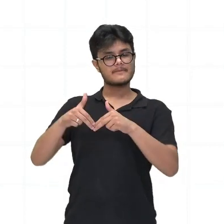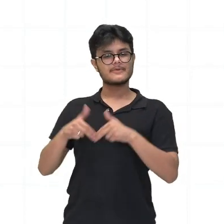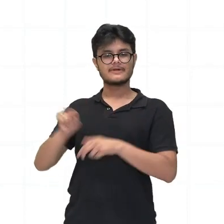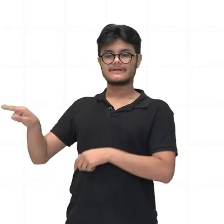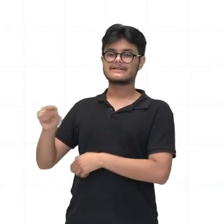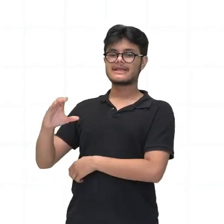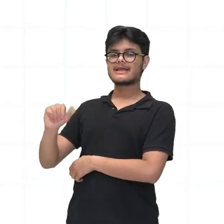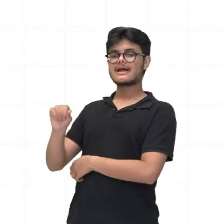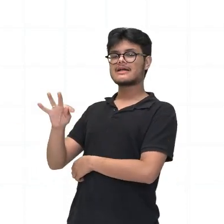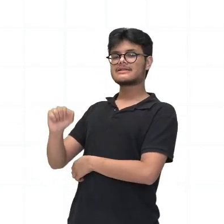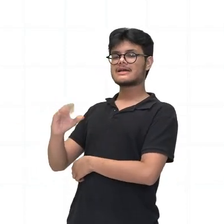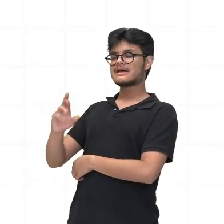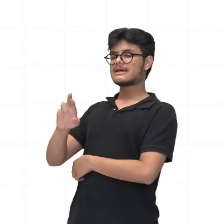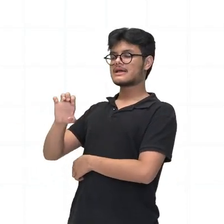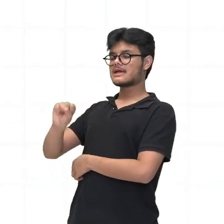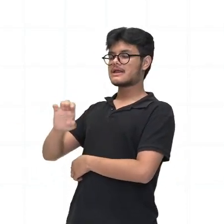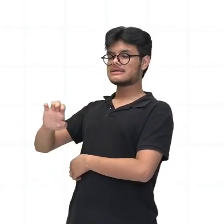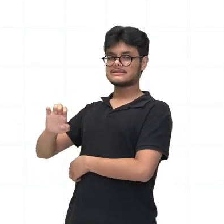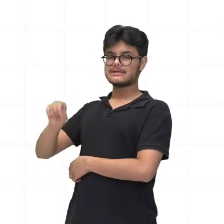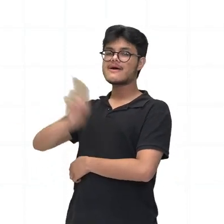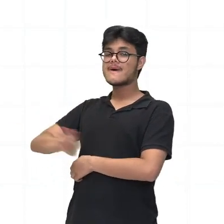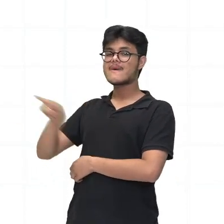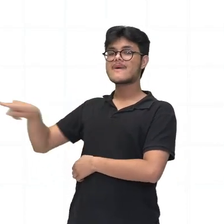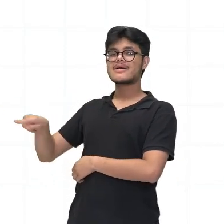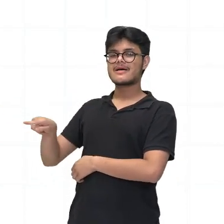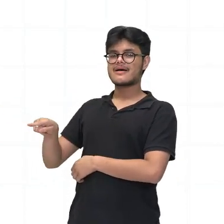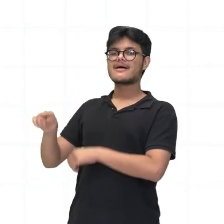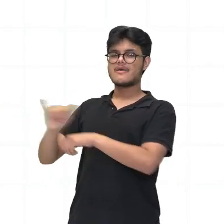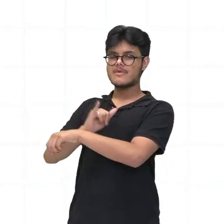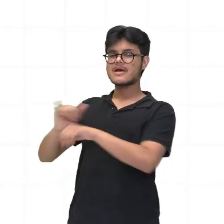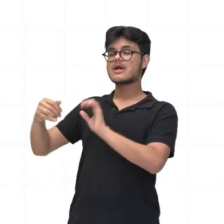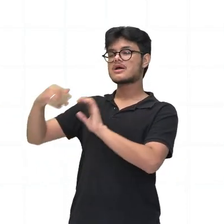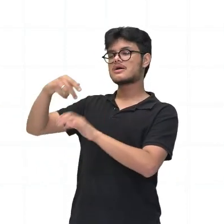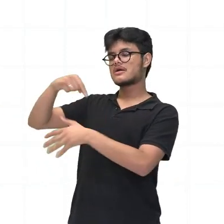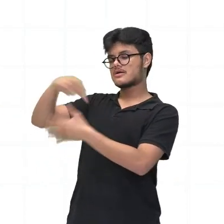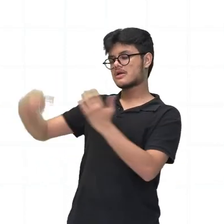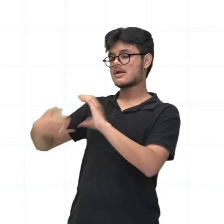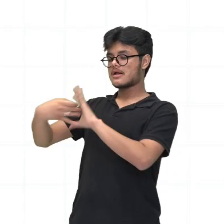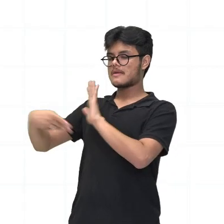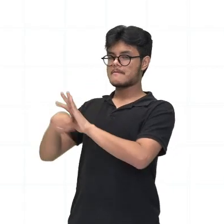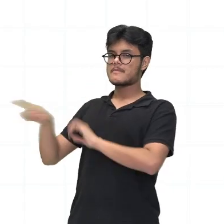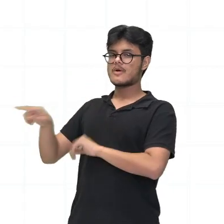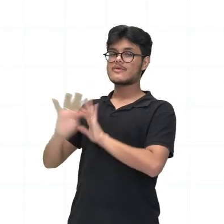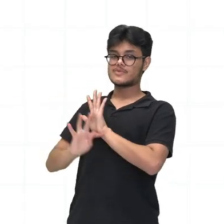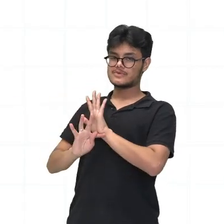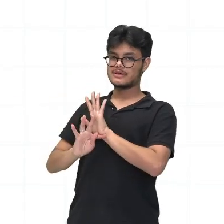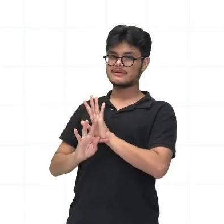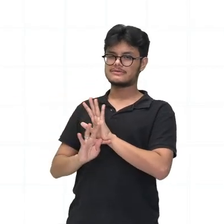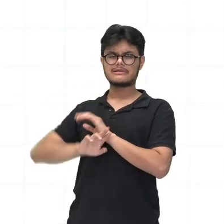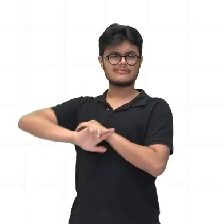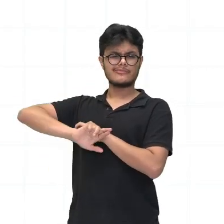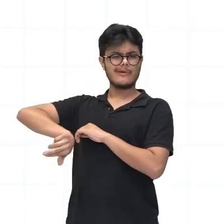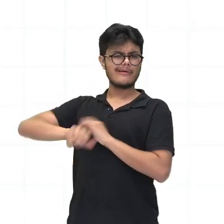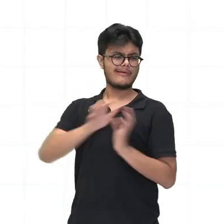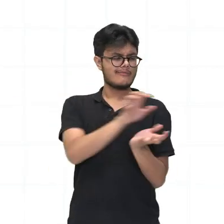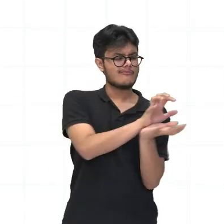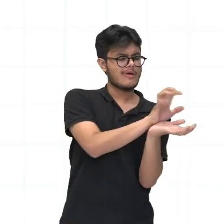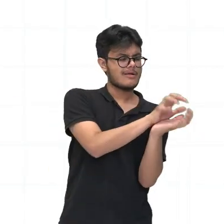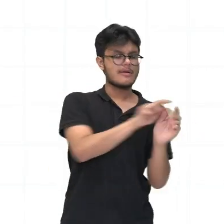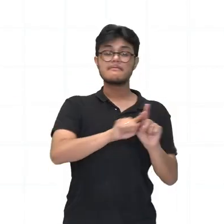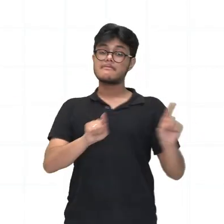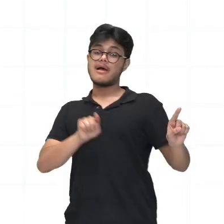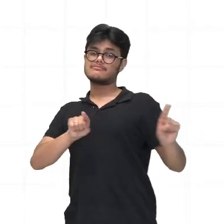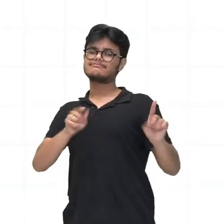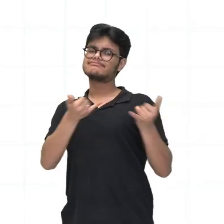que ele constrói essa catacrese, né? Porque a mão não forma uma concha, a mão não é uma concha, mas ele atribui essa